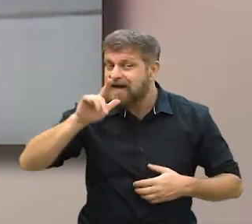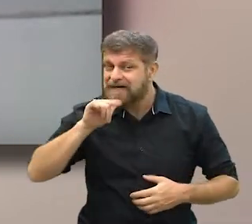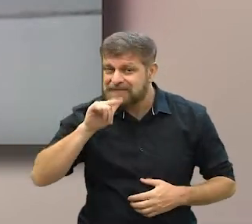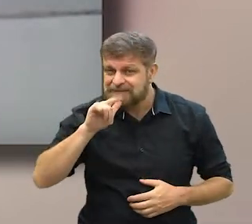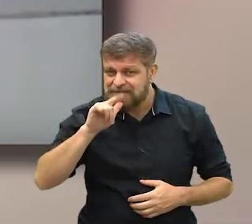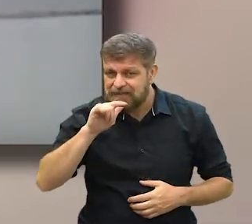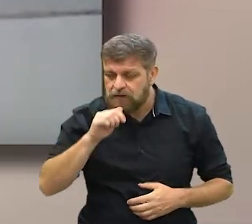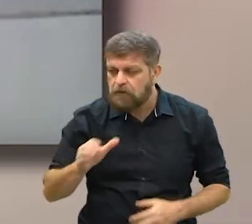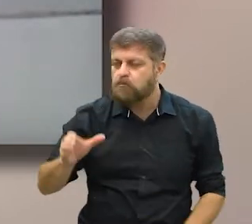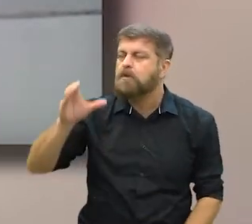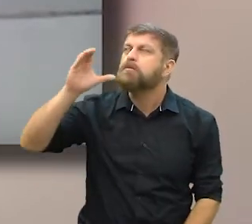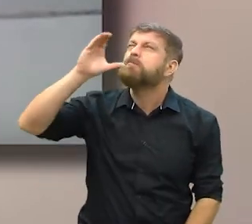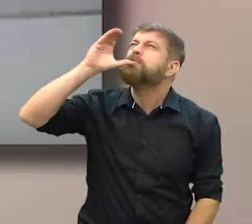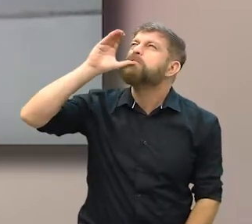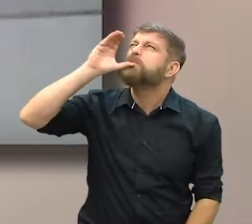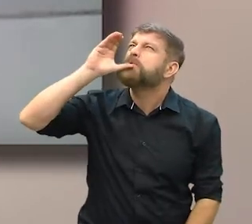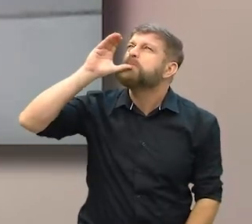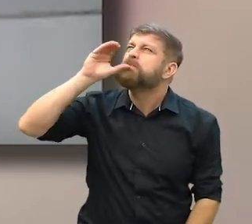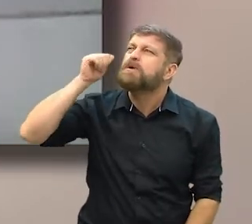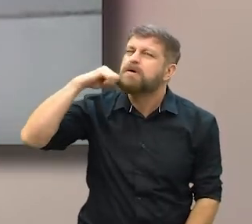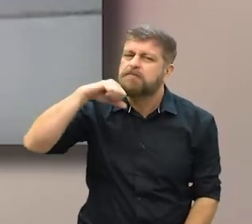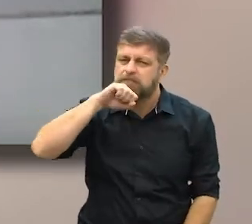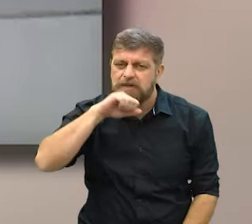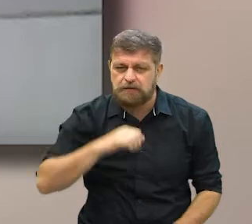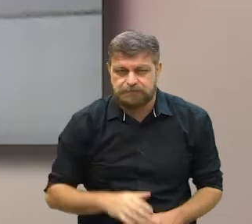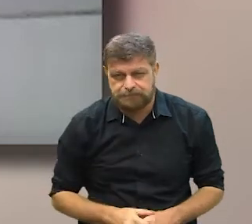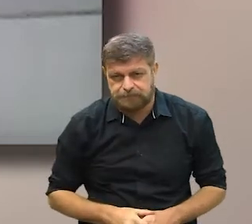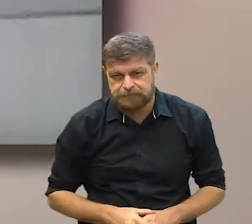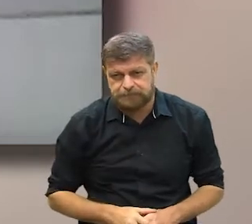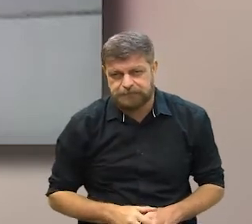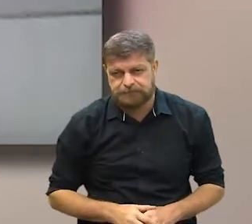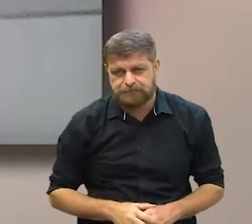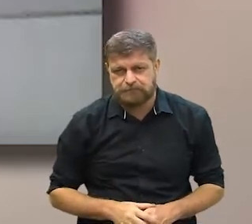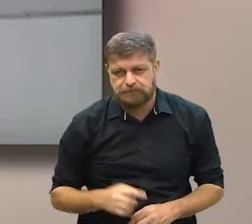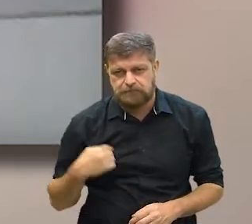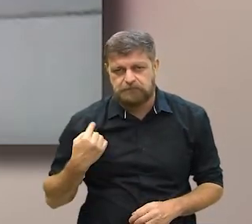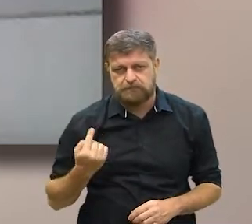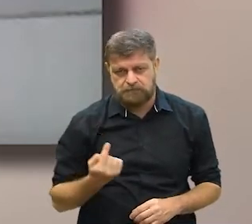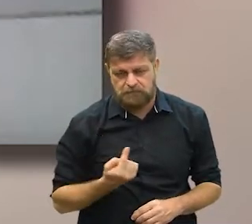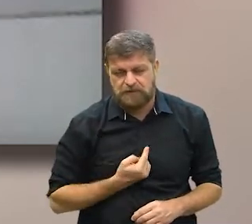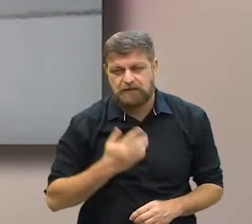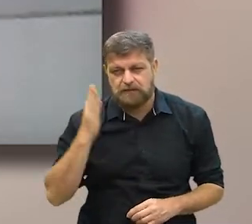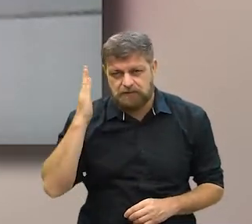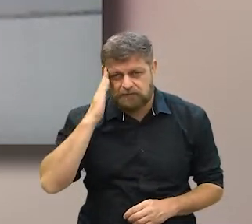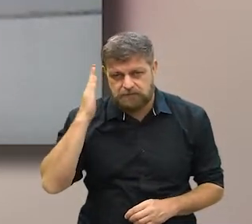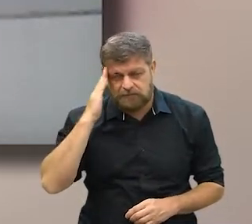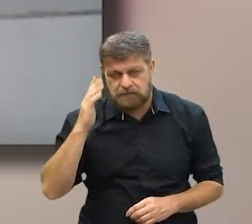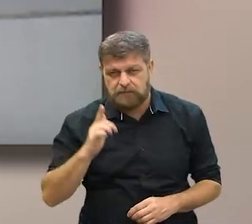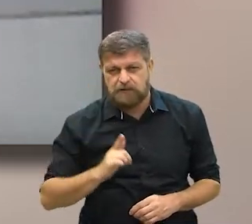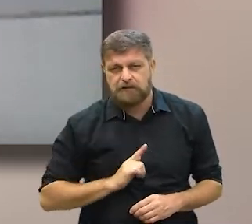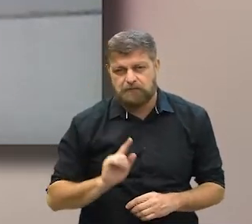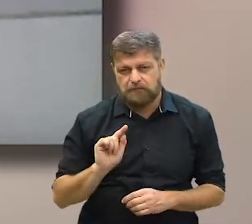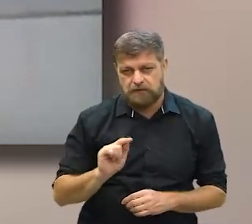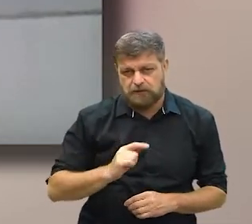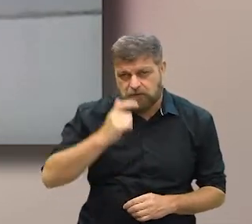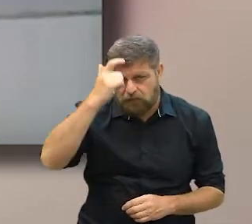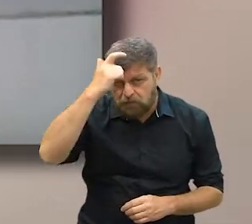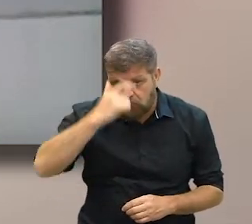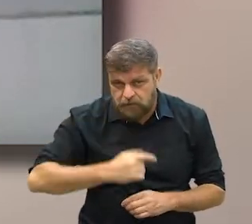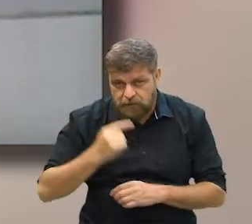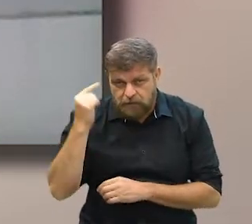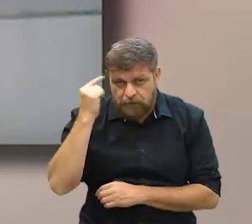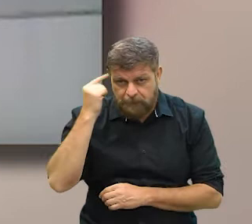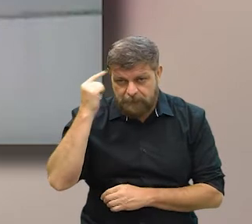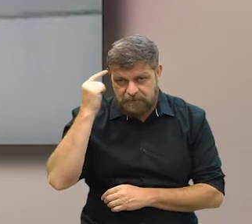bebê grande, que não é muito. Então, e a gente sente mesmo, né? Eu me lembro que quando eu